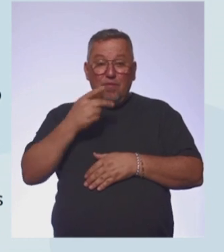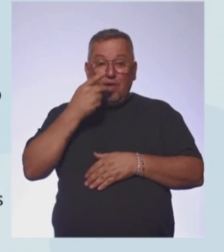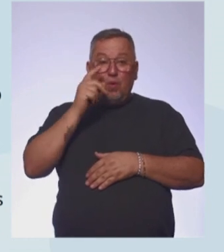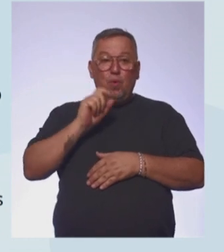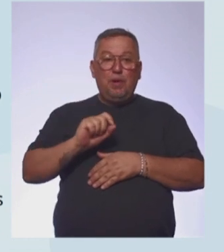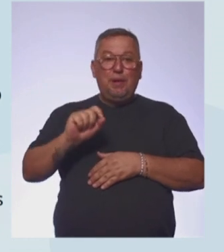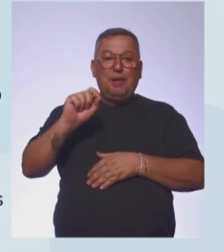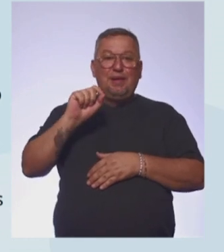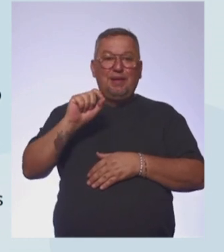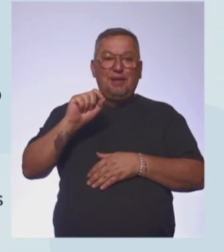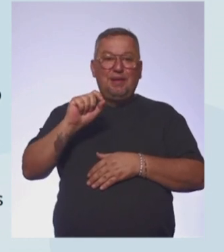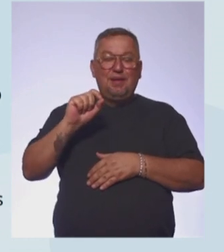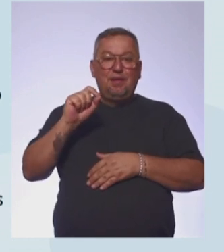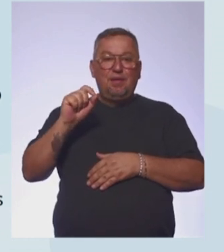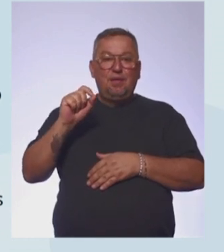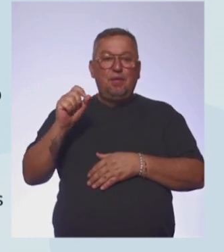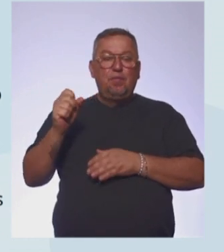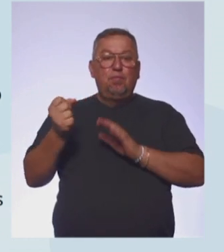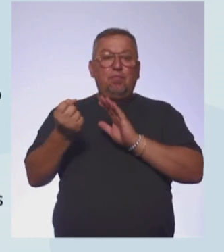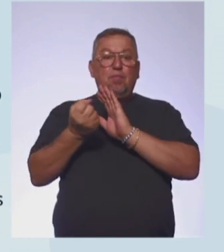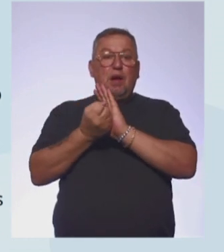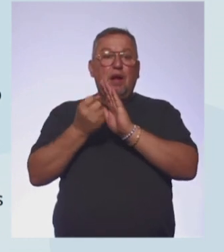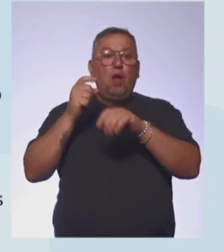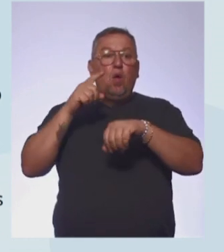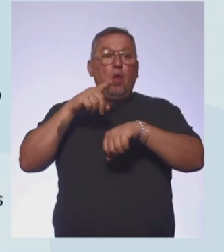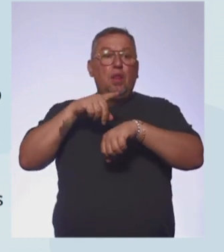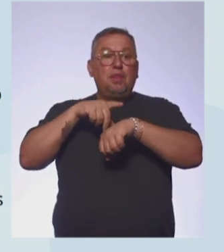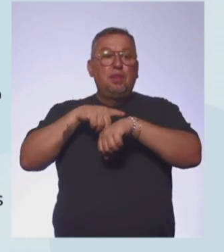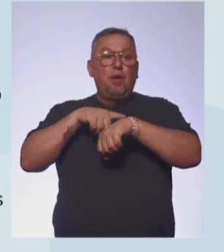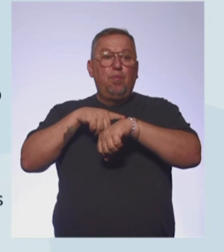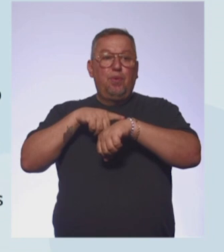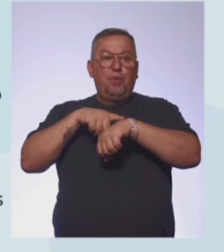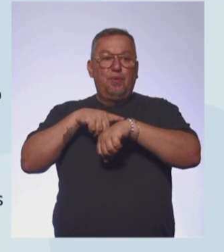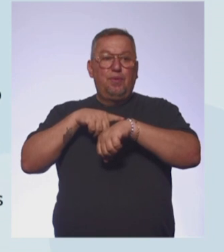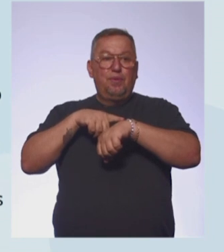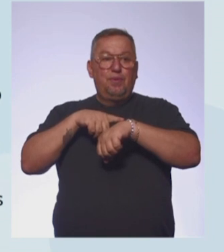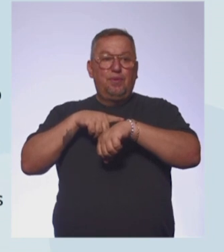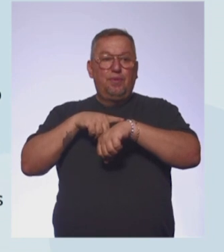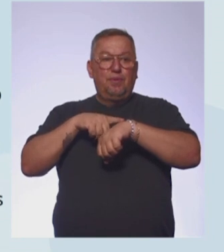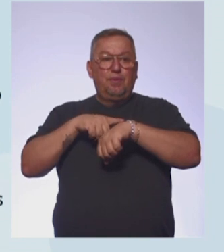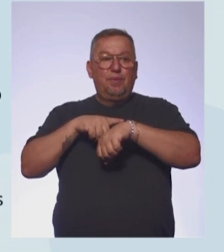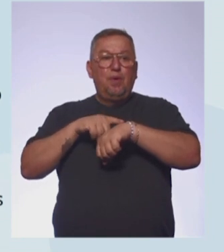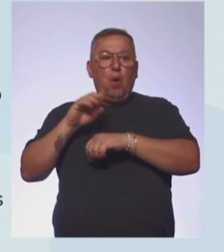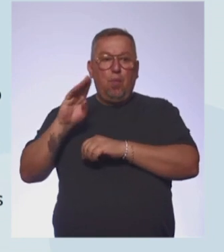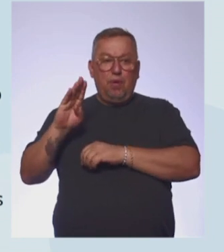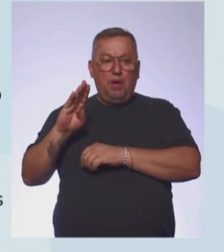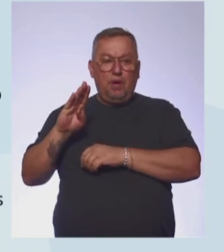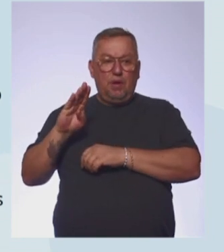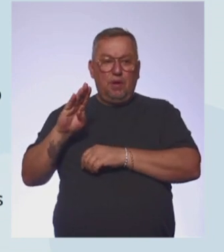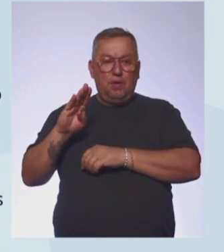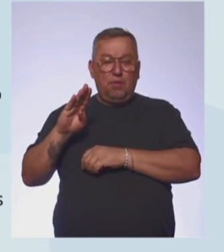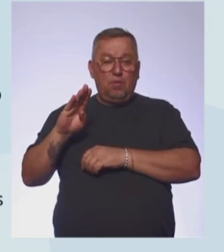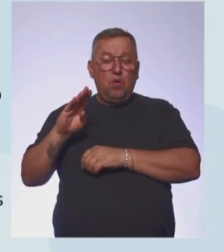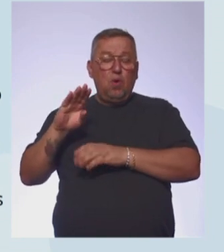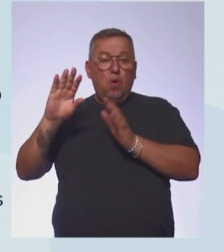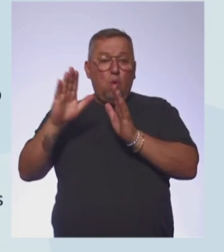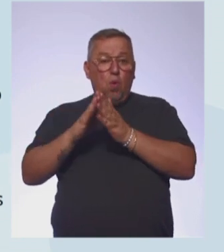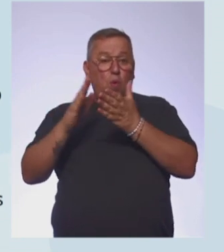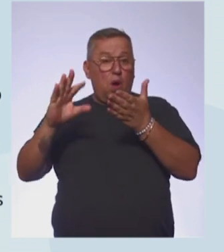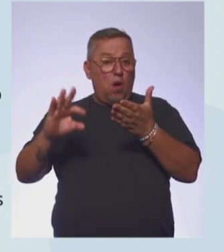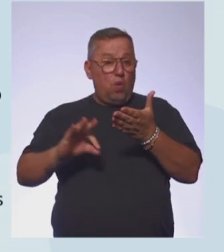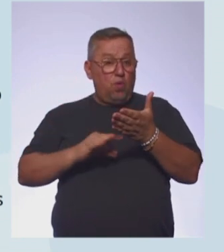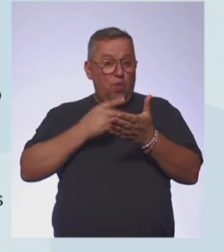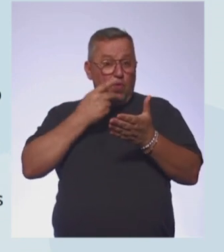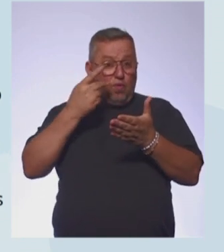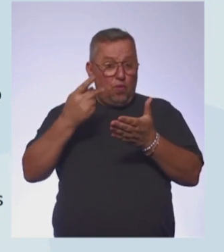de marca o quê? O tempo, certo? O B. Segundo os autores, a interação entre